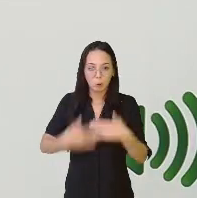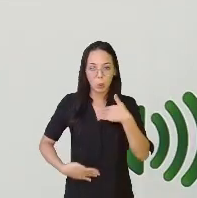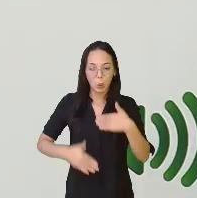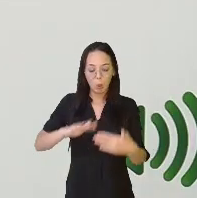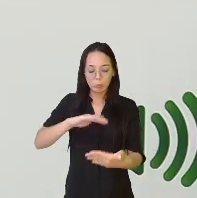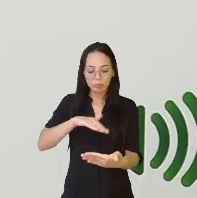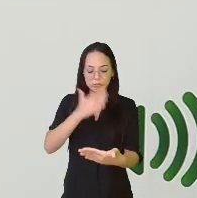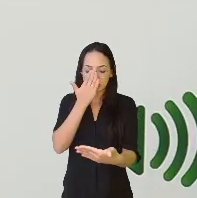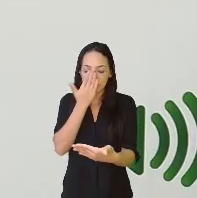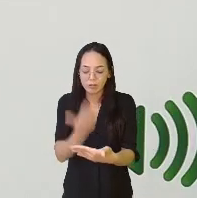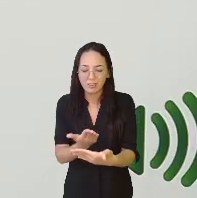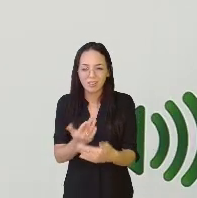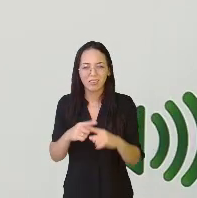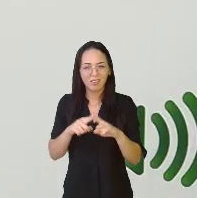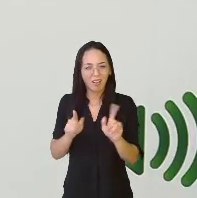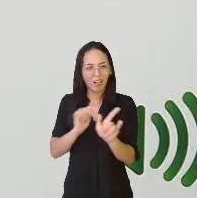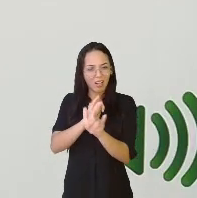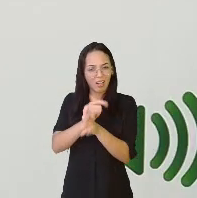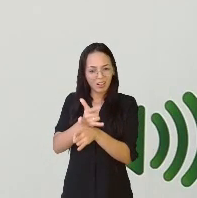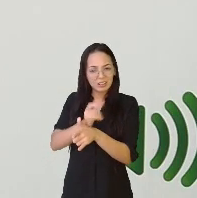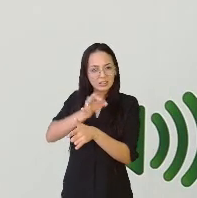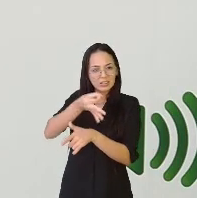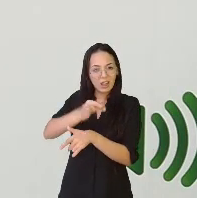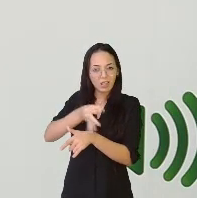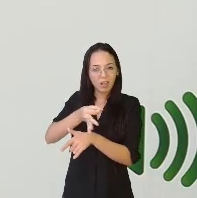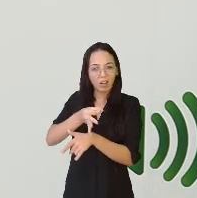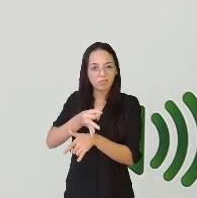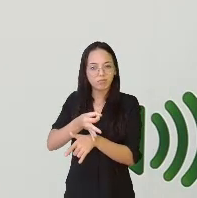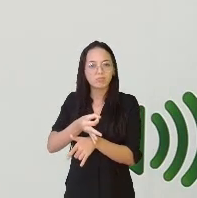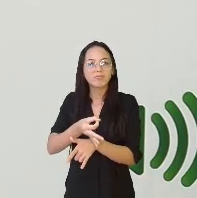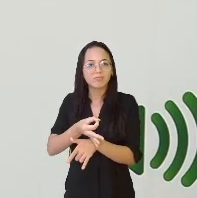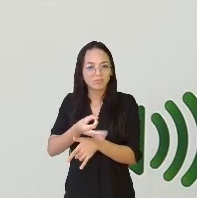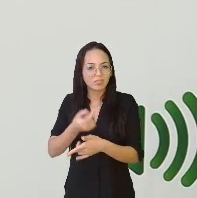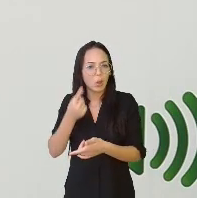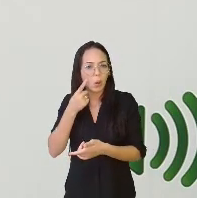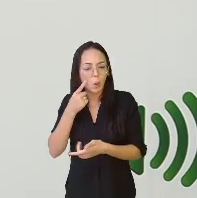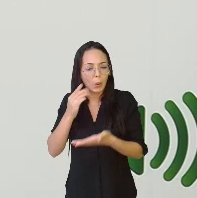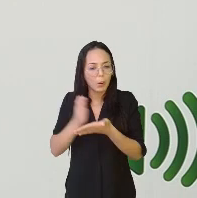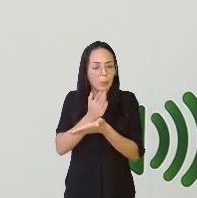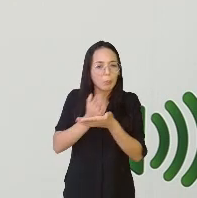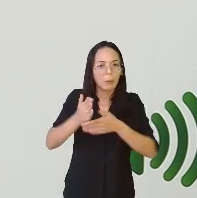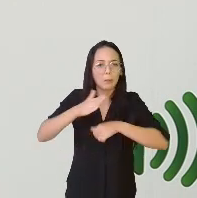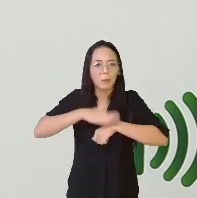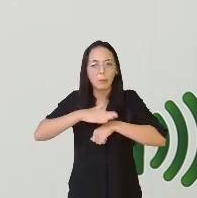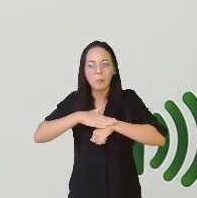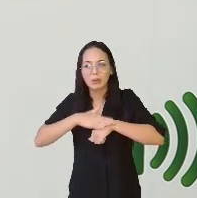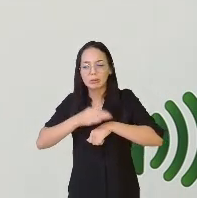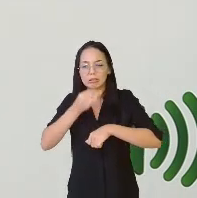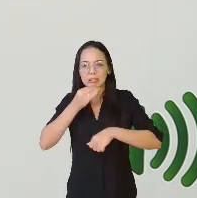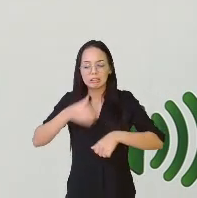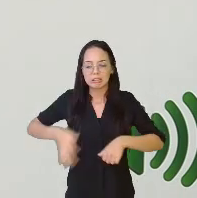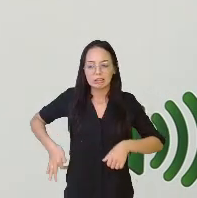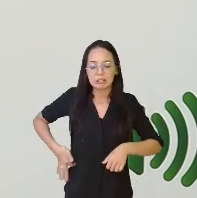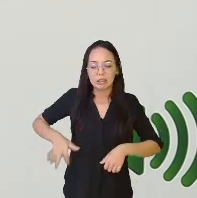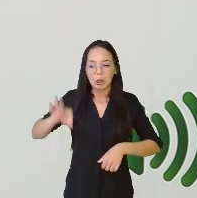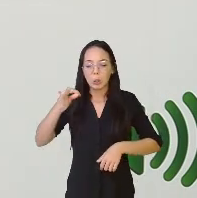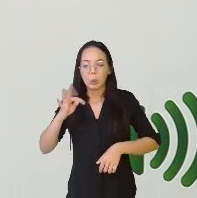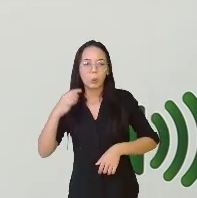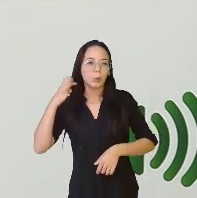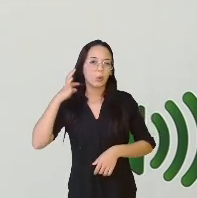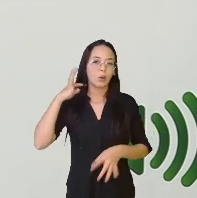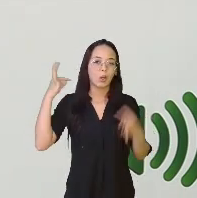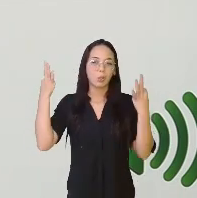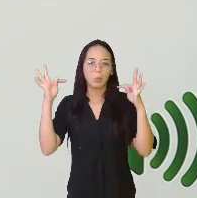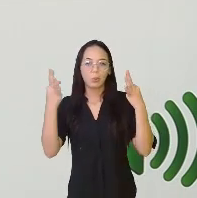frente. Será que essa postura é ideal? Será que em algum momento ele não vai sentir dor nesse